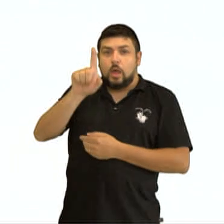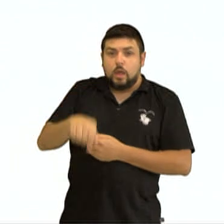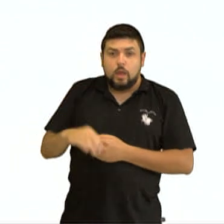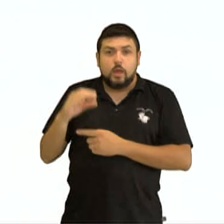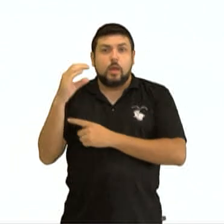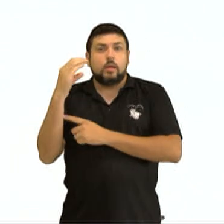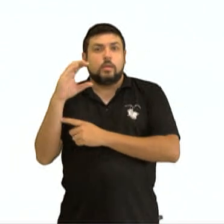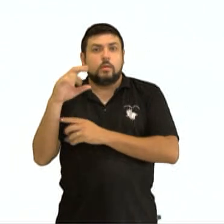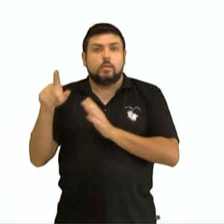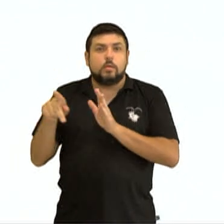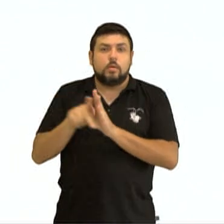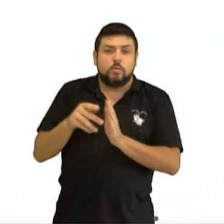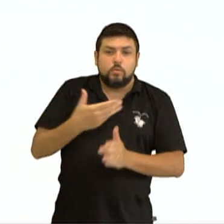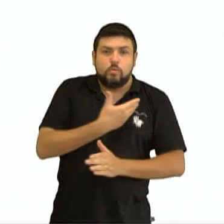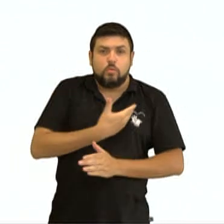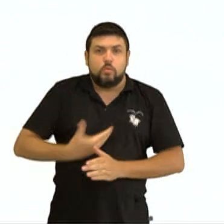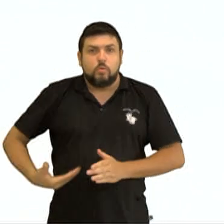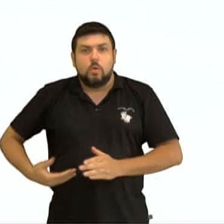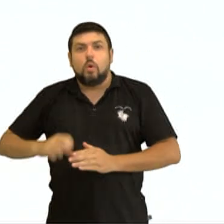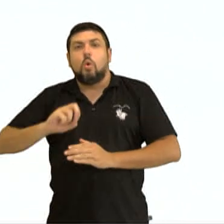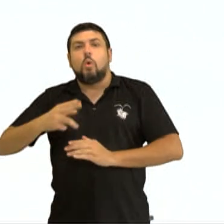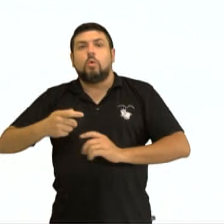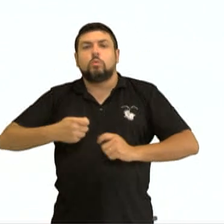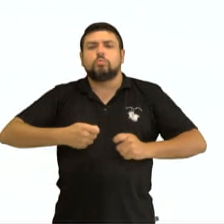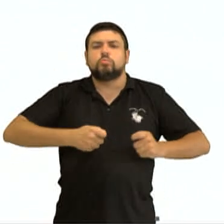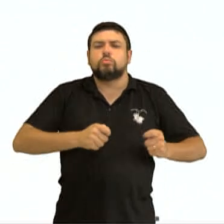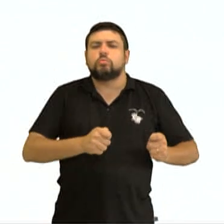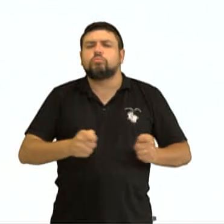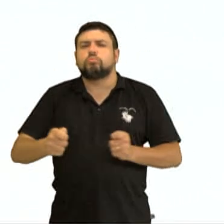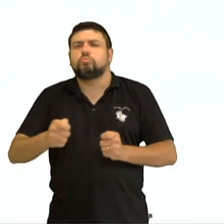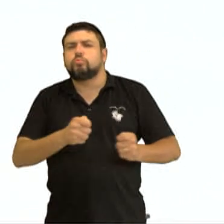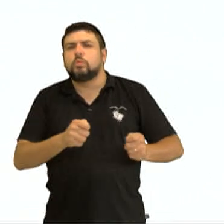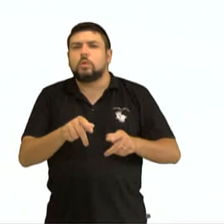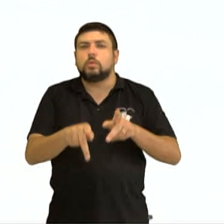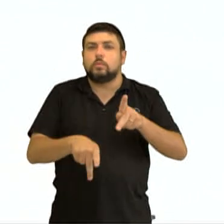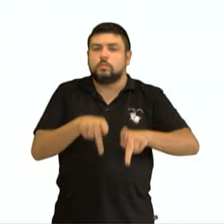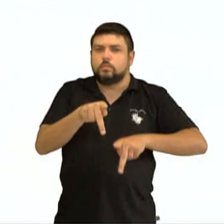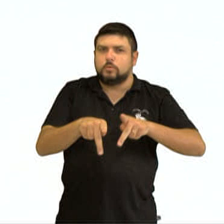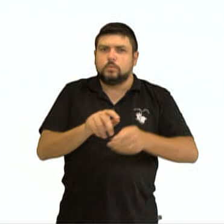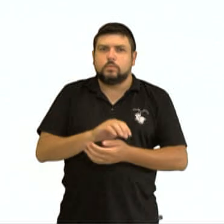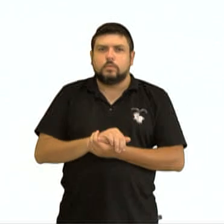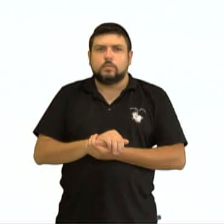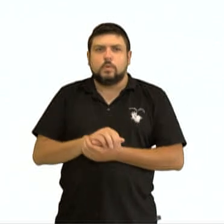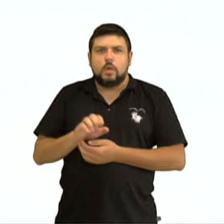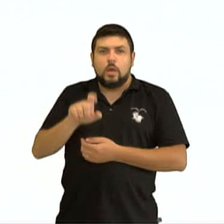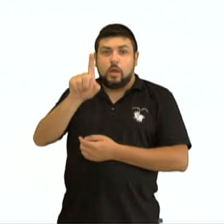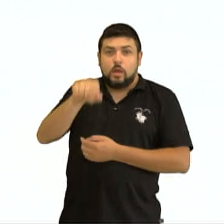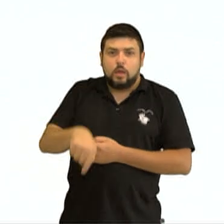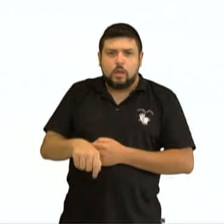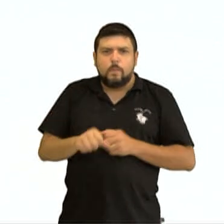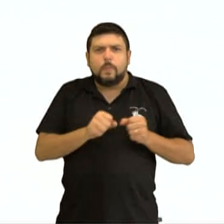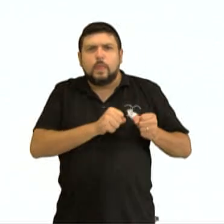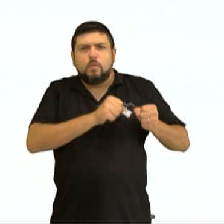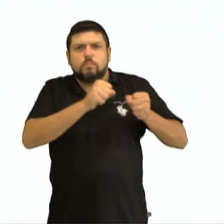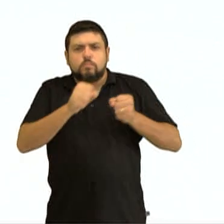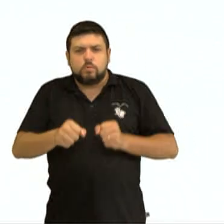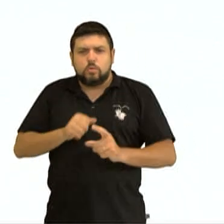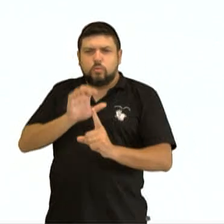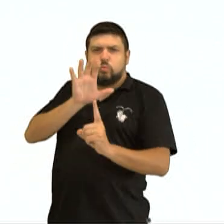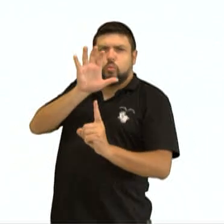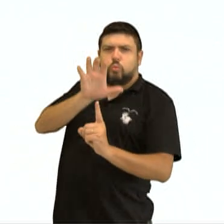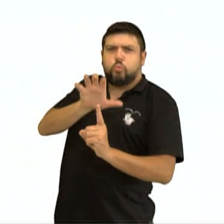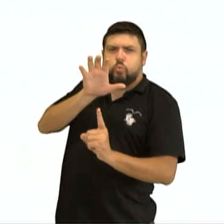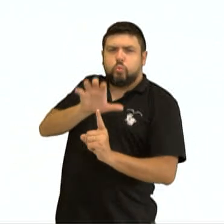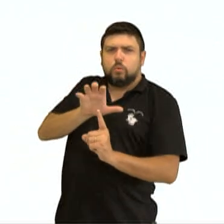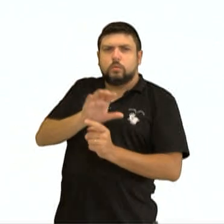governo ou da administração pública. Corresponde ao poder que um homem exerce sobre os outros. Então, a